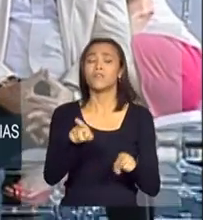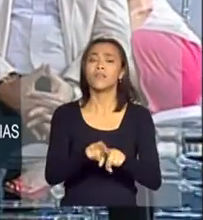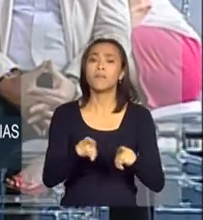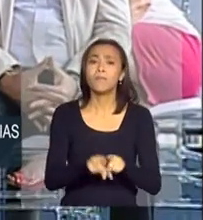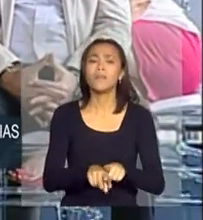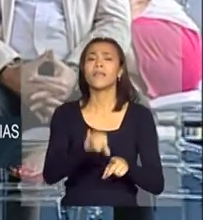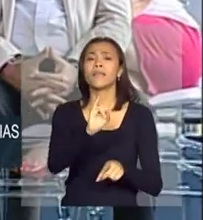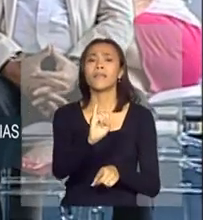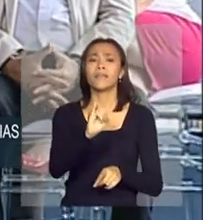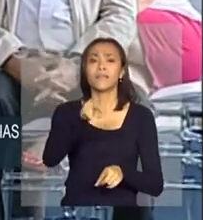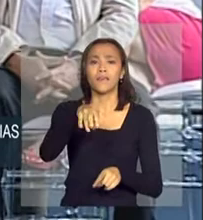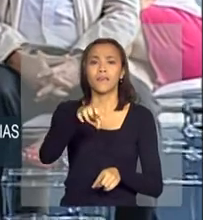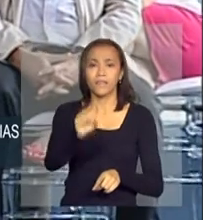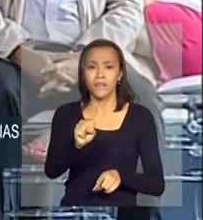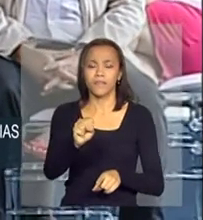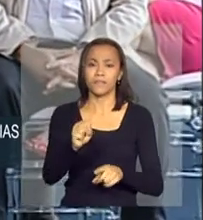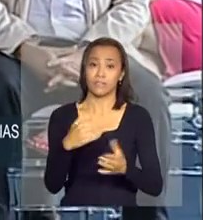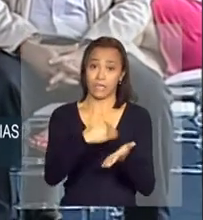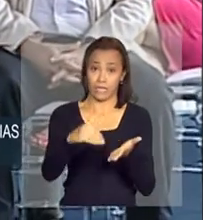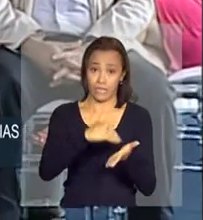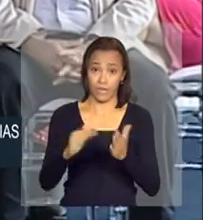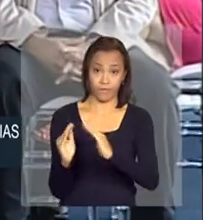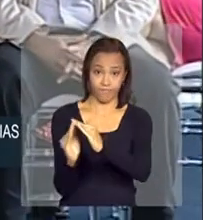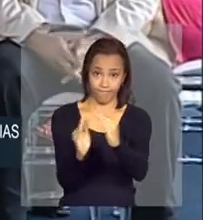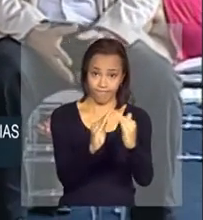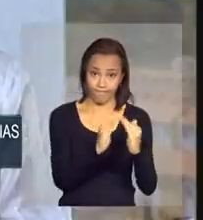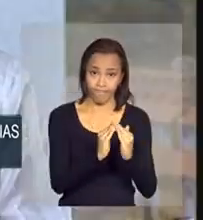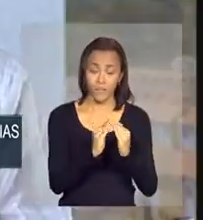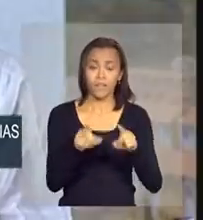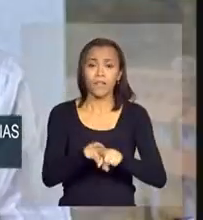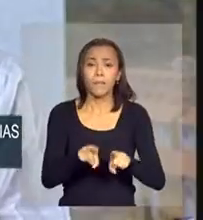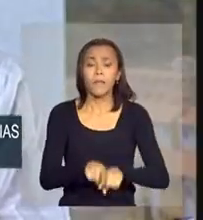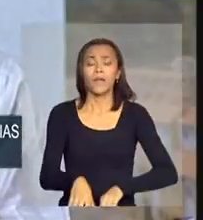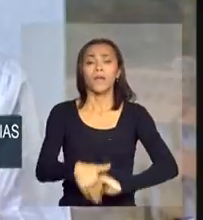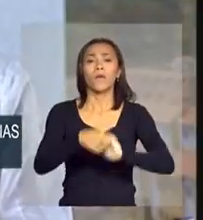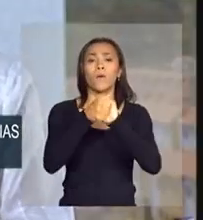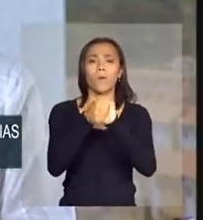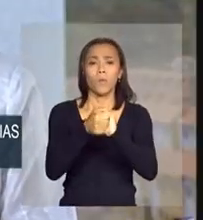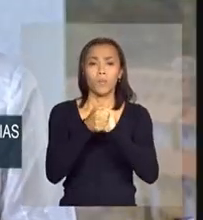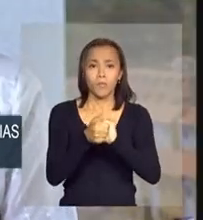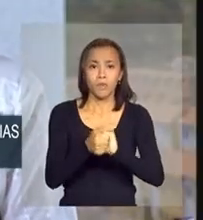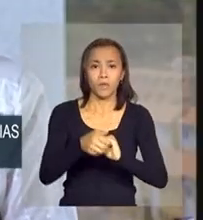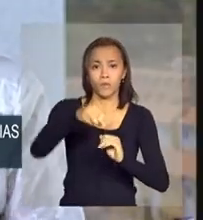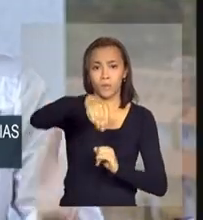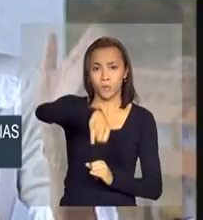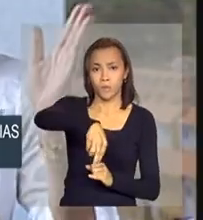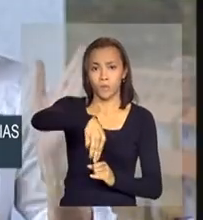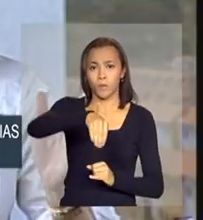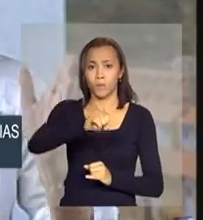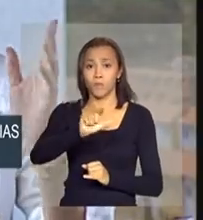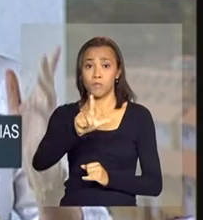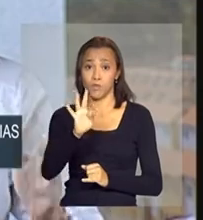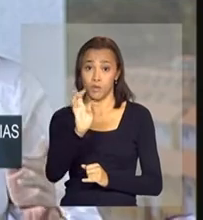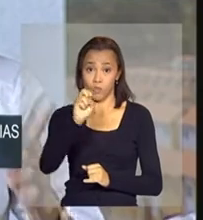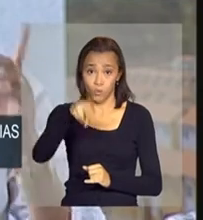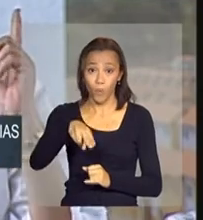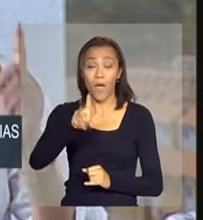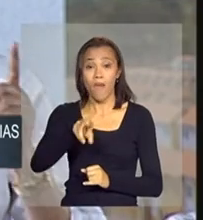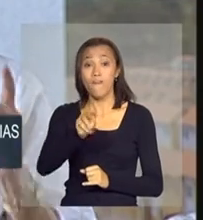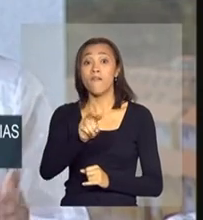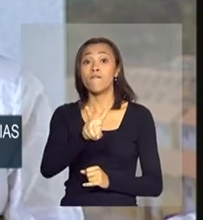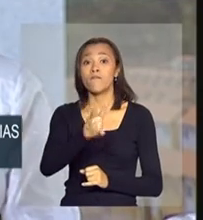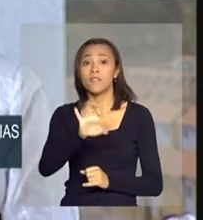nacional de habitação o comprimento também o Milton Campos vice